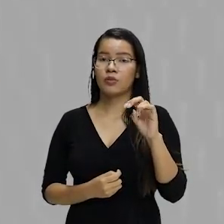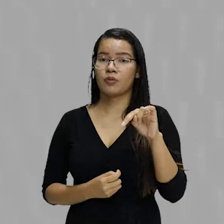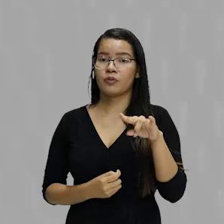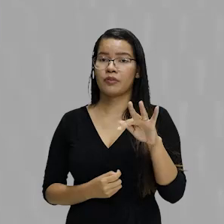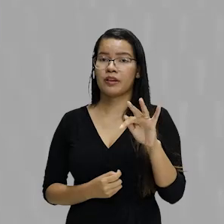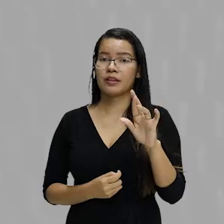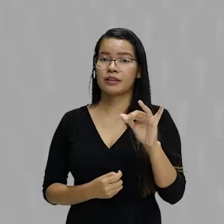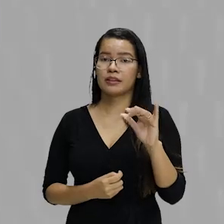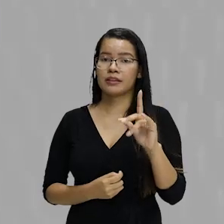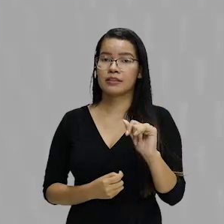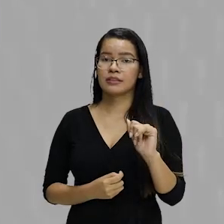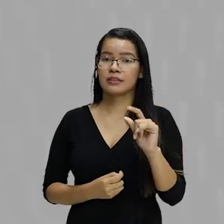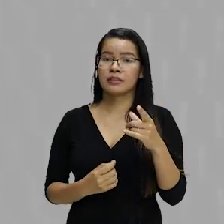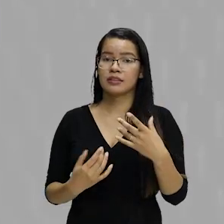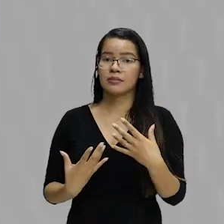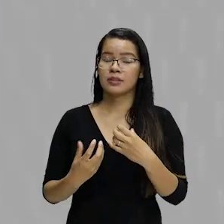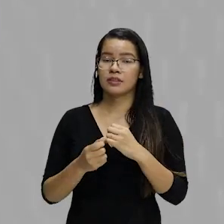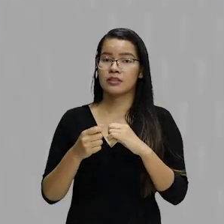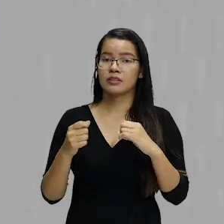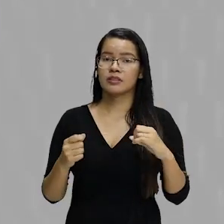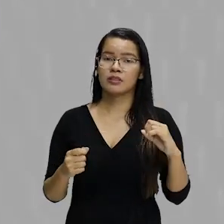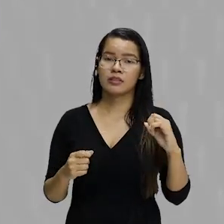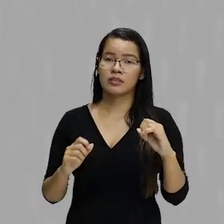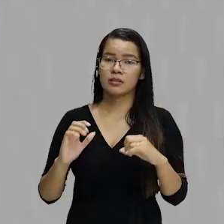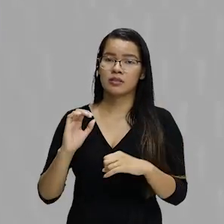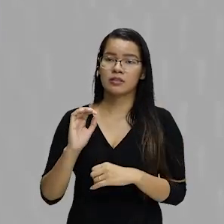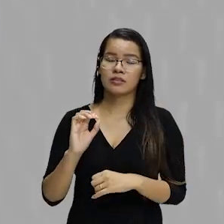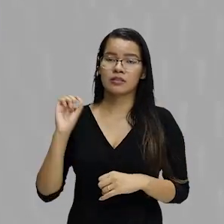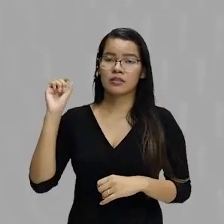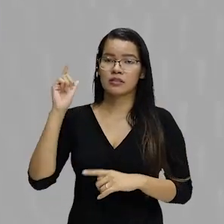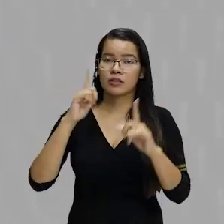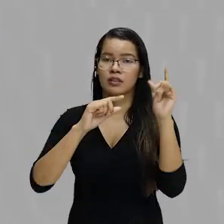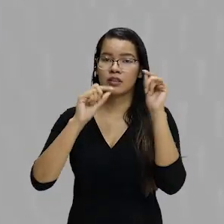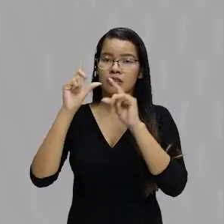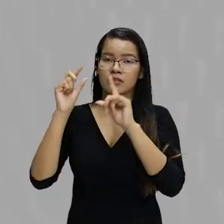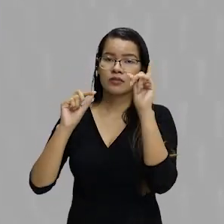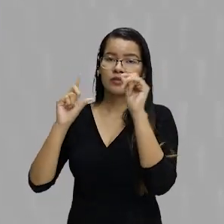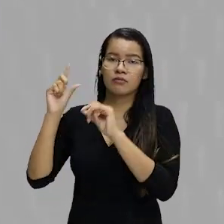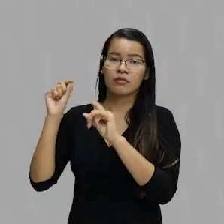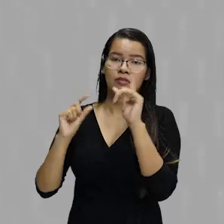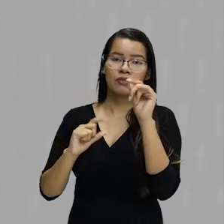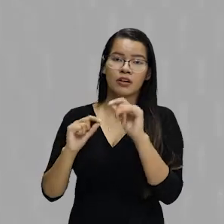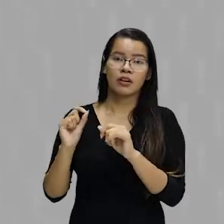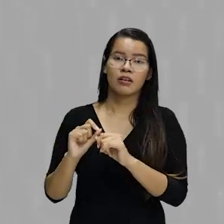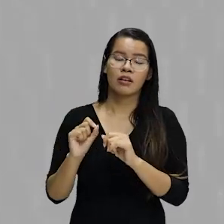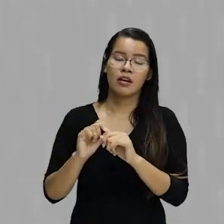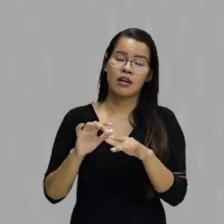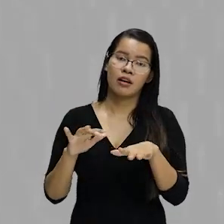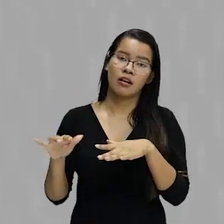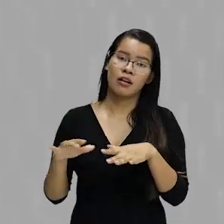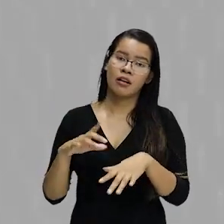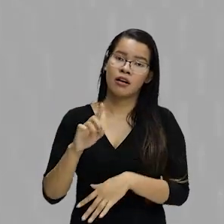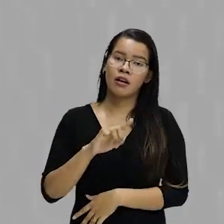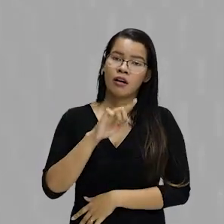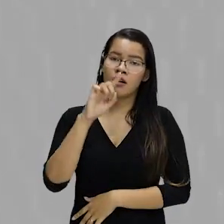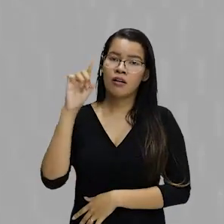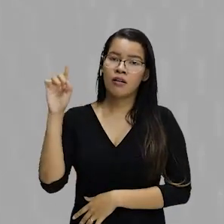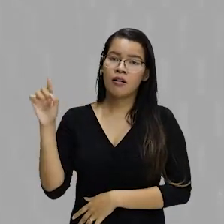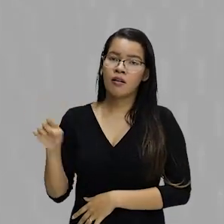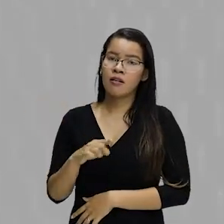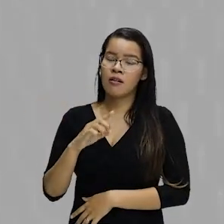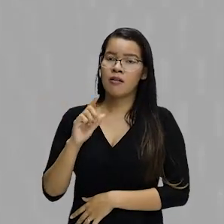a maioria das estrelas fazia esse movimento, né, movimento aparentemente circular, e outras